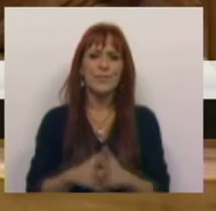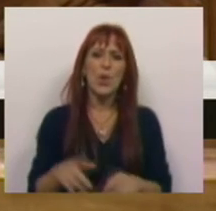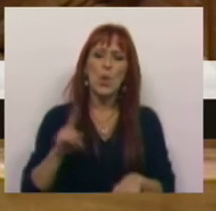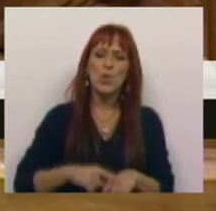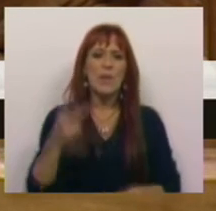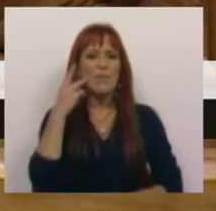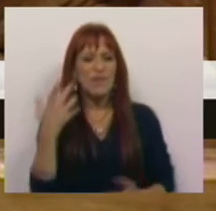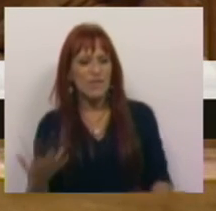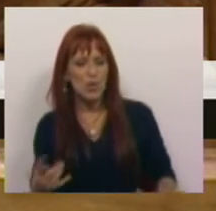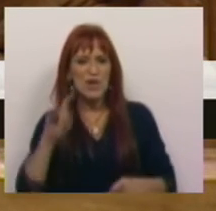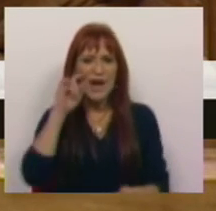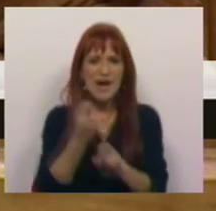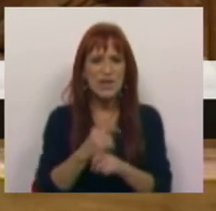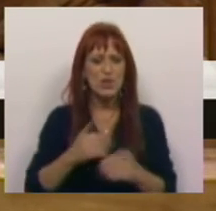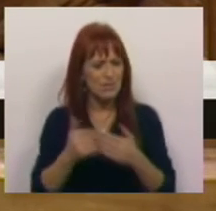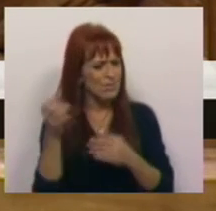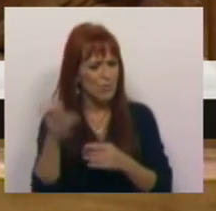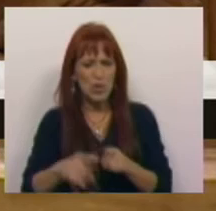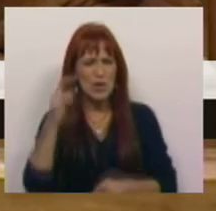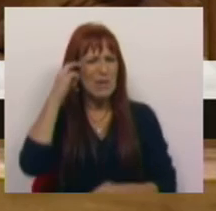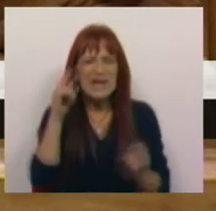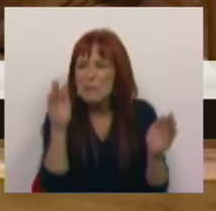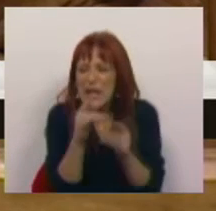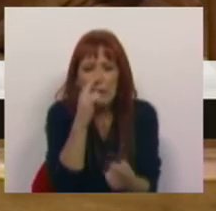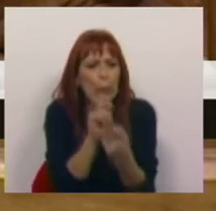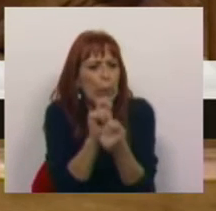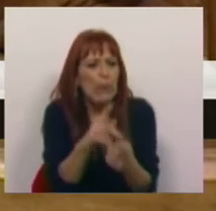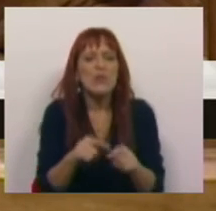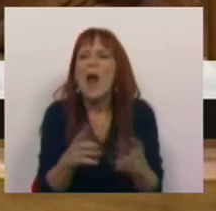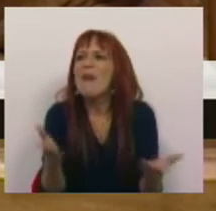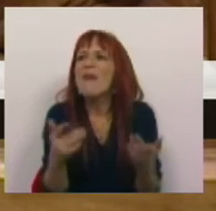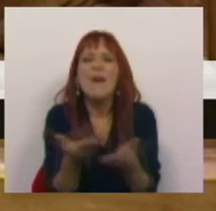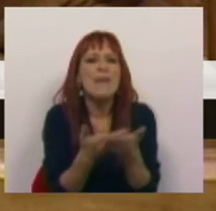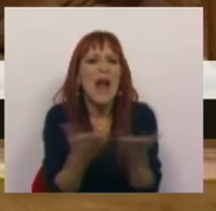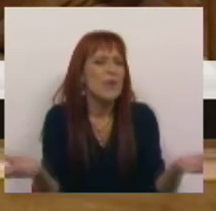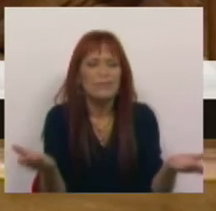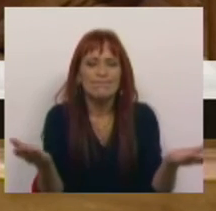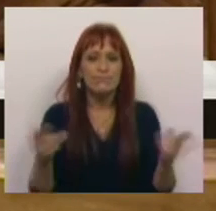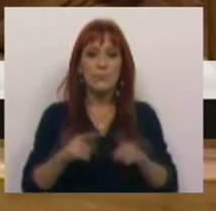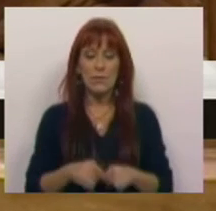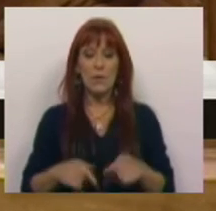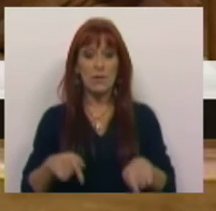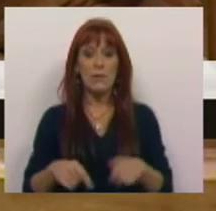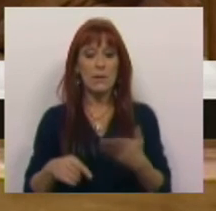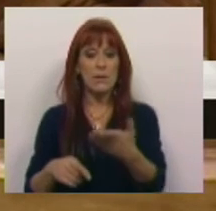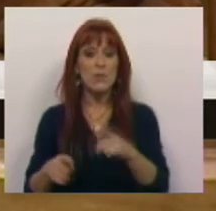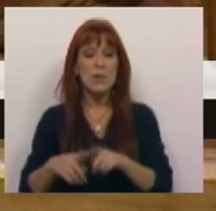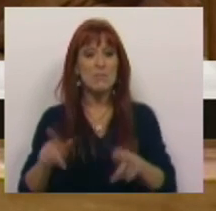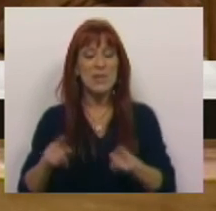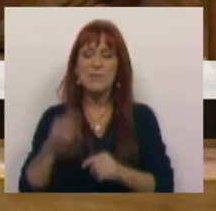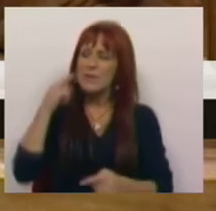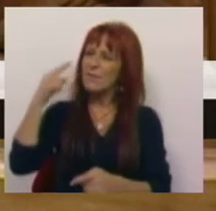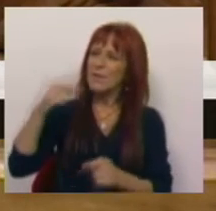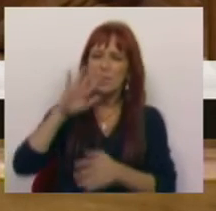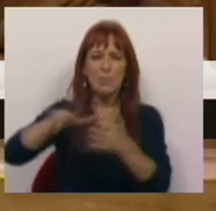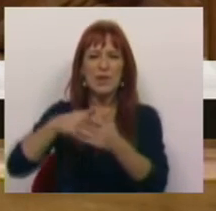tempo que vivemos exige-nos ultrapassar o pensamento pequenino e curto dos estímulos ao mercado. Em vez disso, devemos projetar